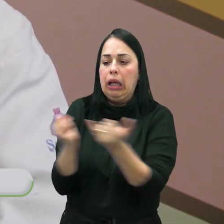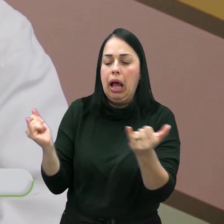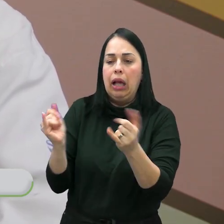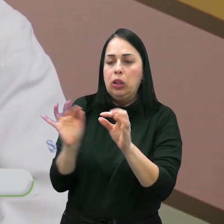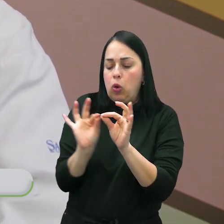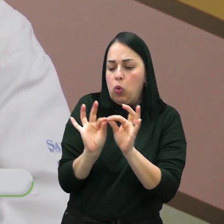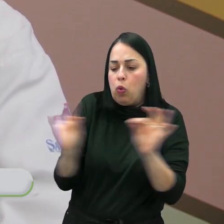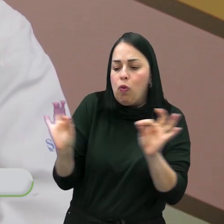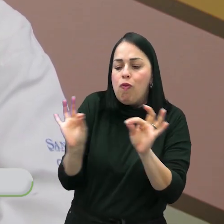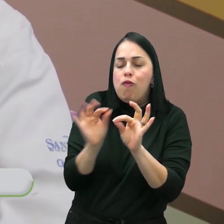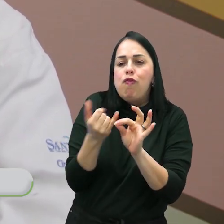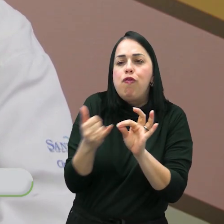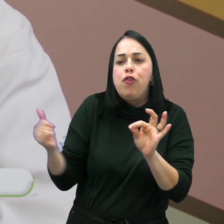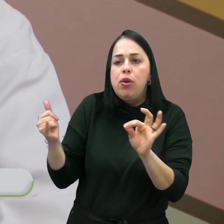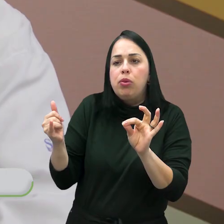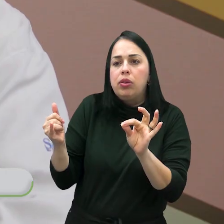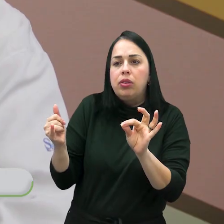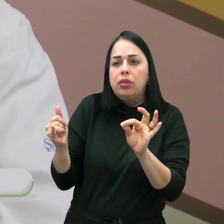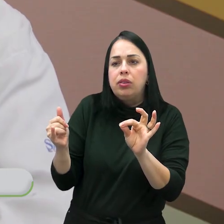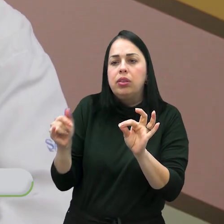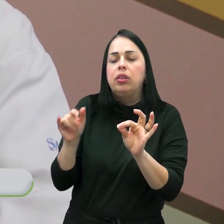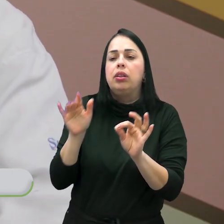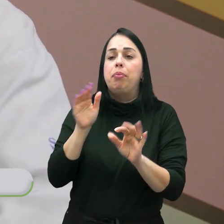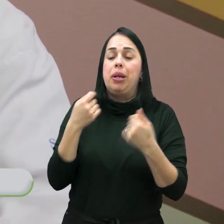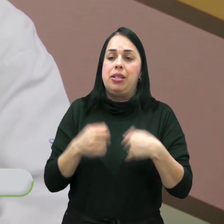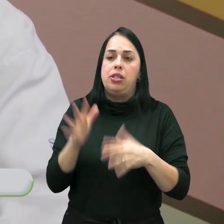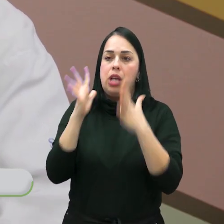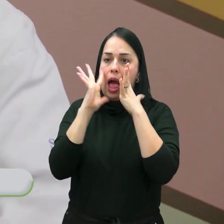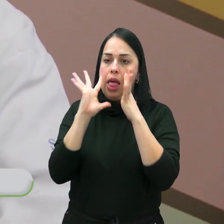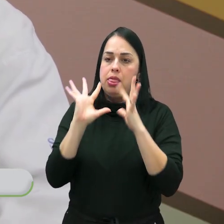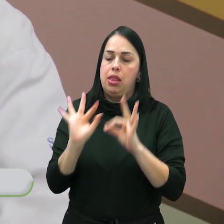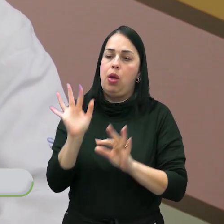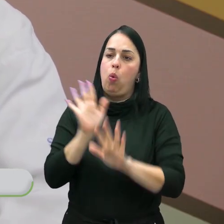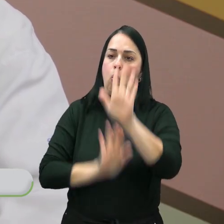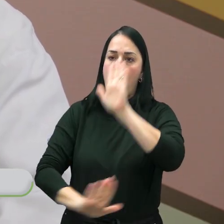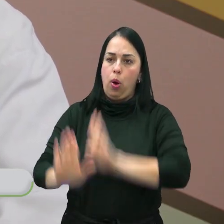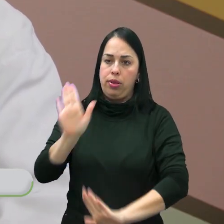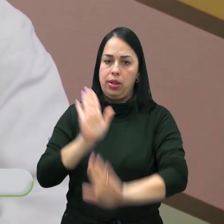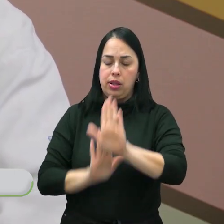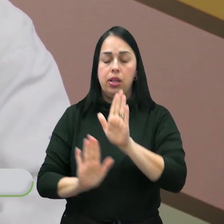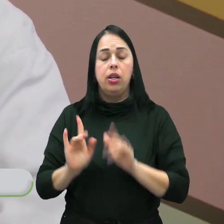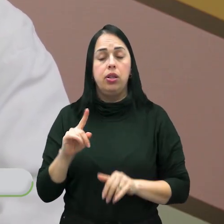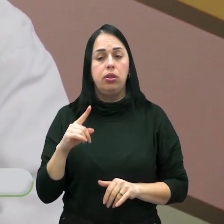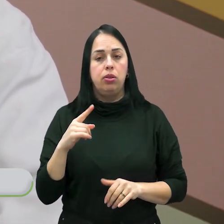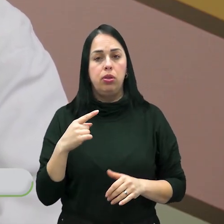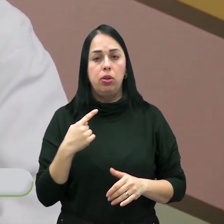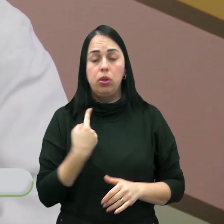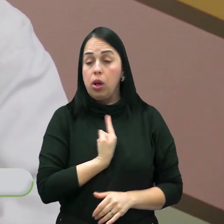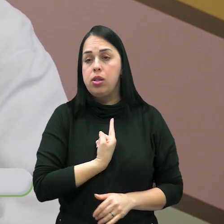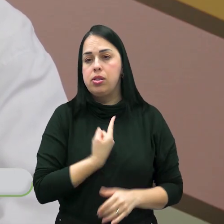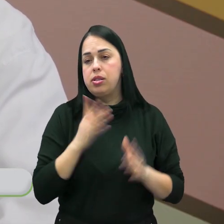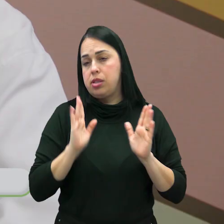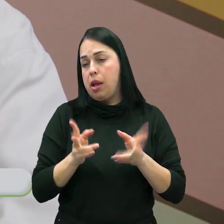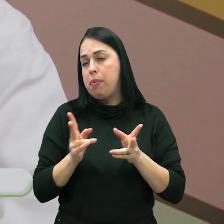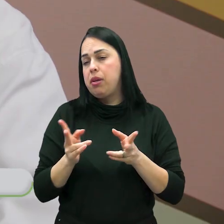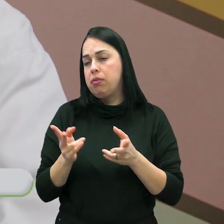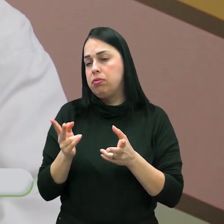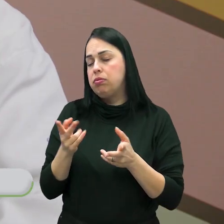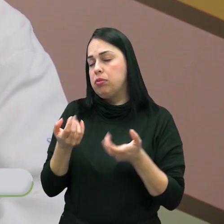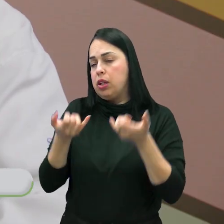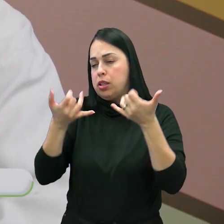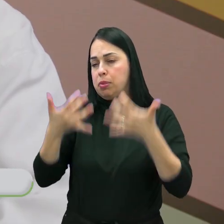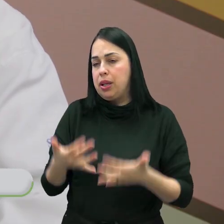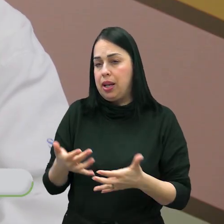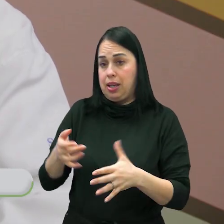corrente elétrica, um fio desencapado, por exemplo, o cuidado tem que ser redobrado. A gente fala que durante